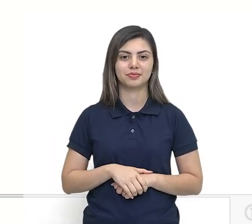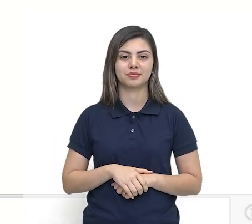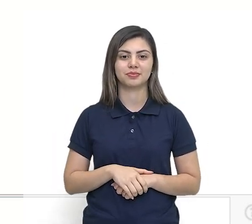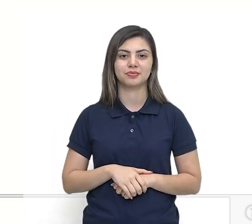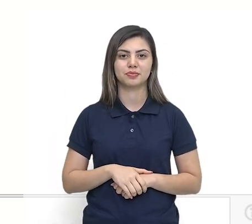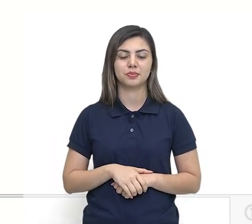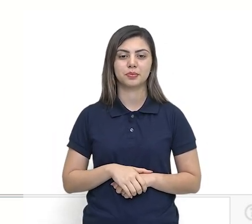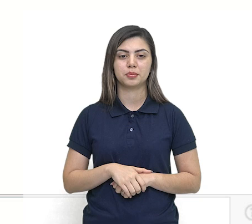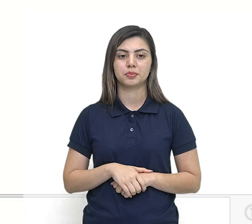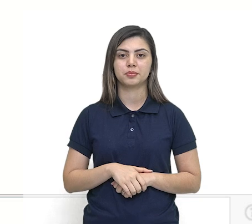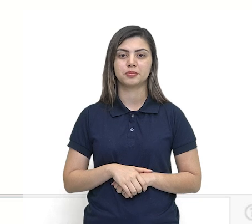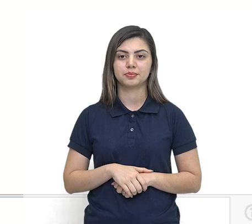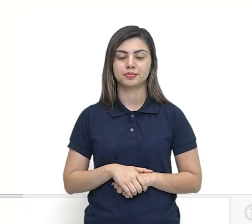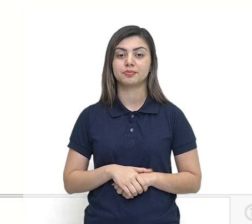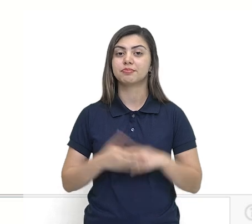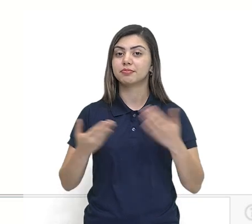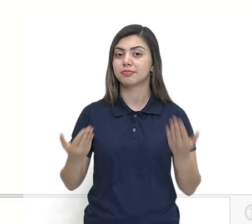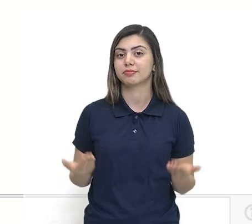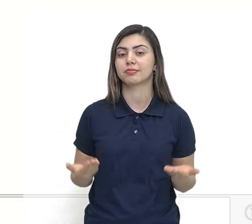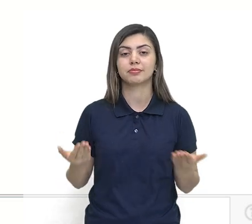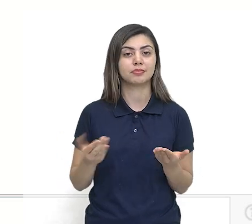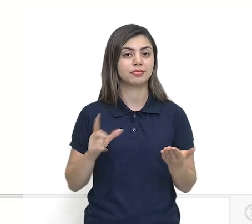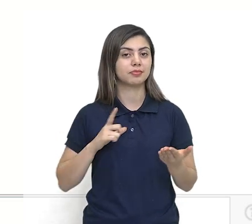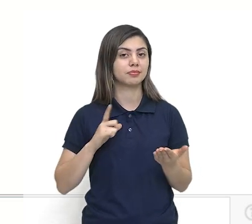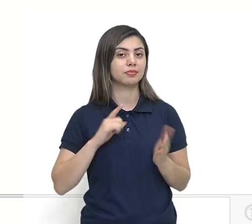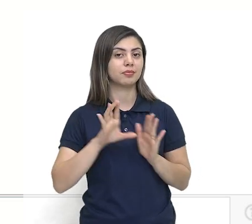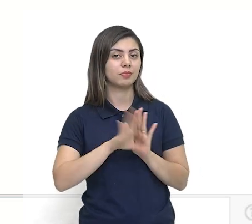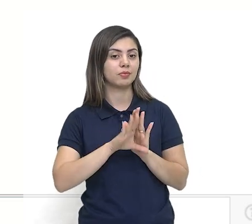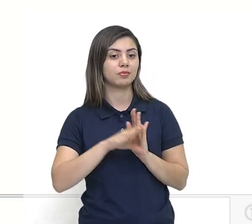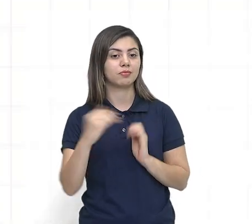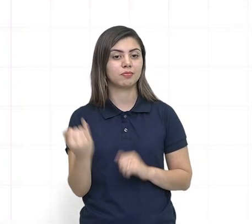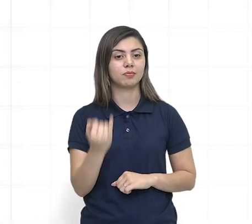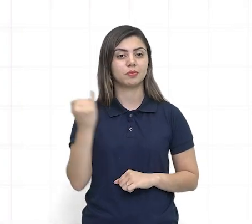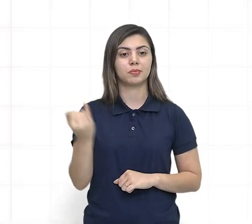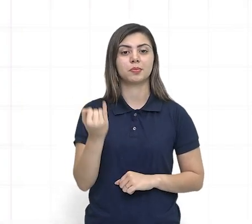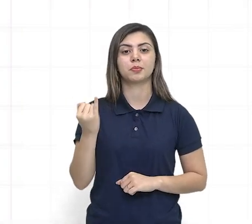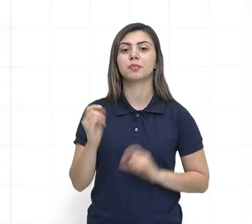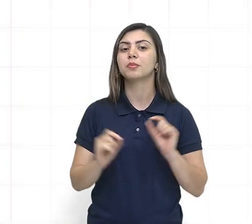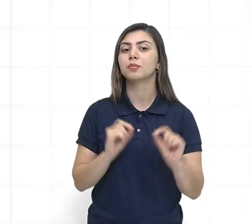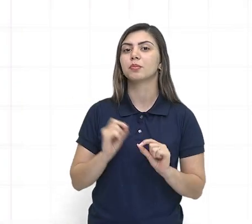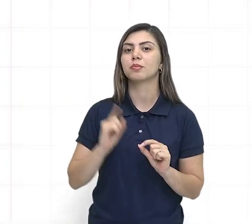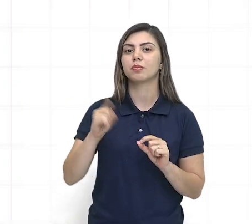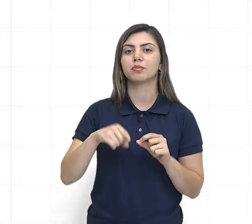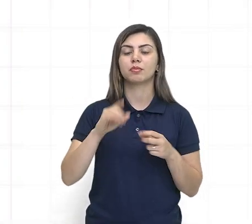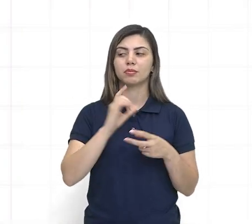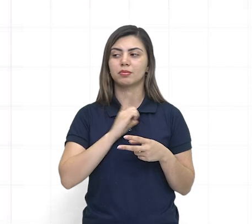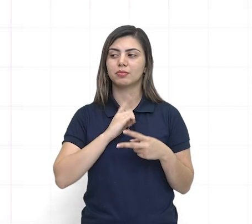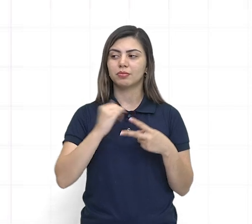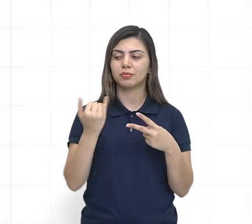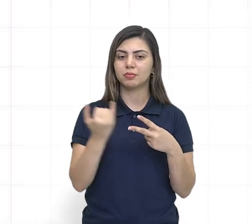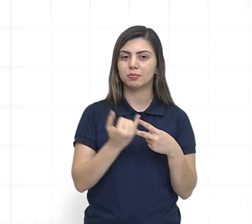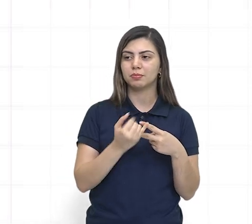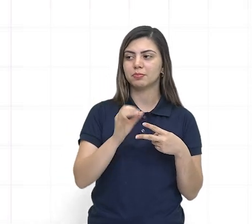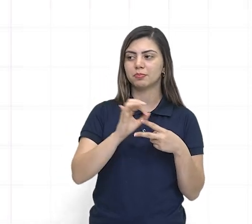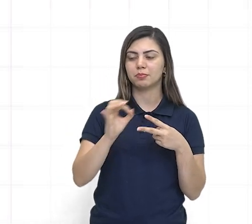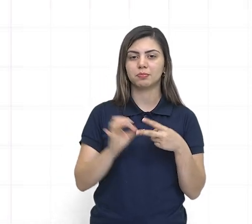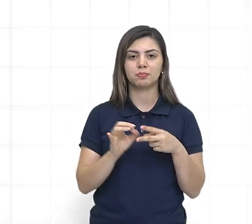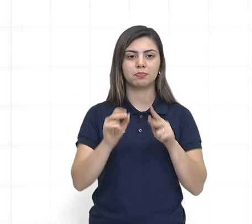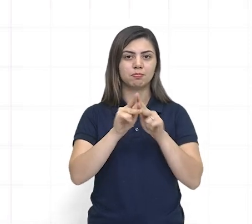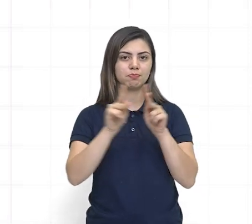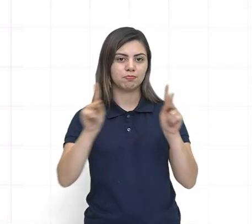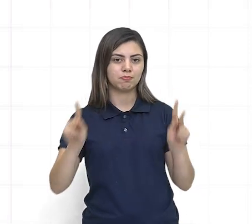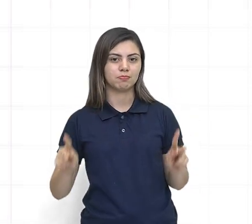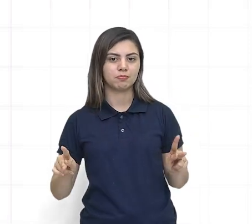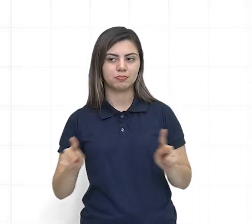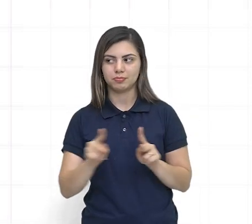o próximo conceito que é importante nós sabermos é o perímetro de um polígono regular. Gente,